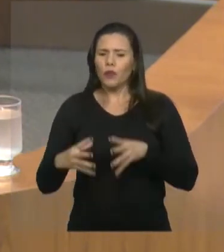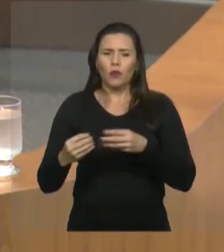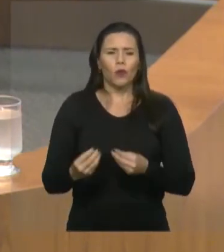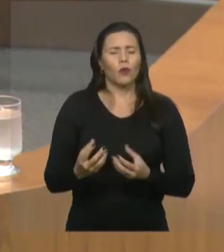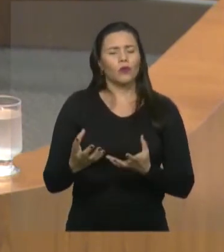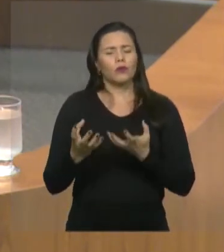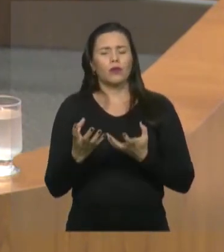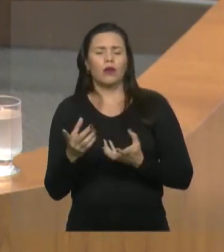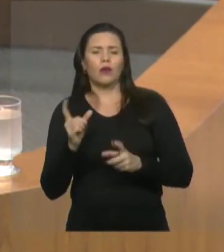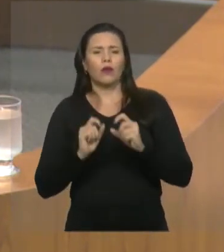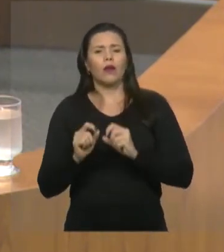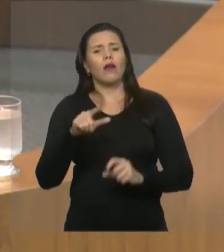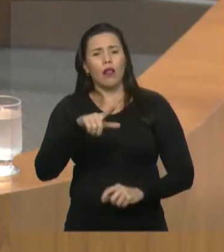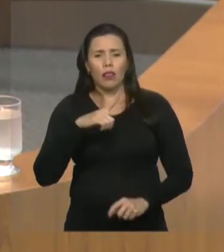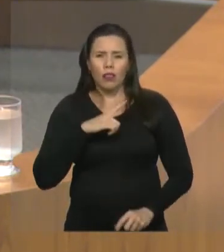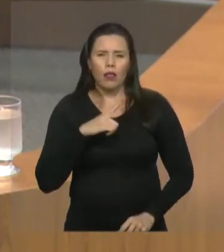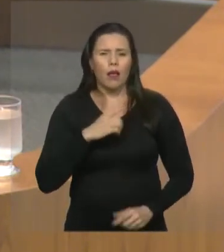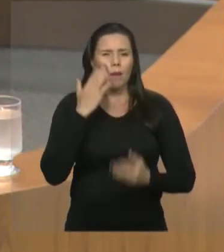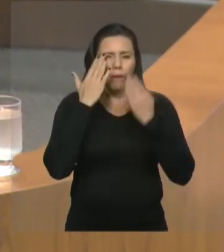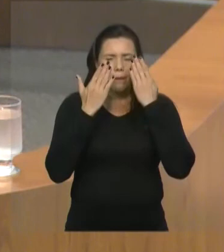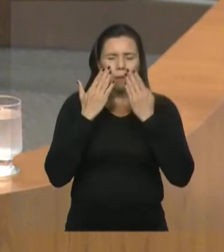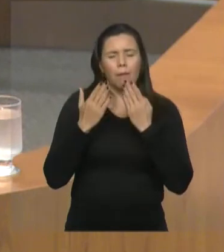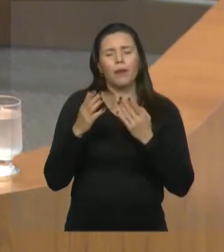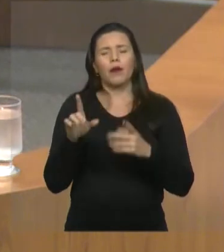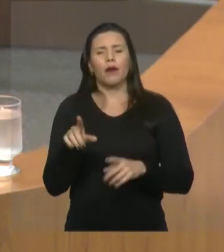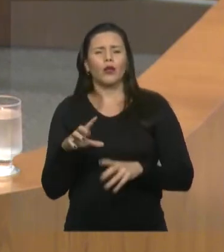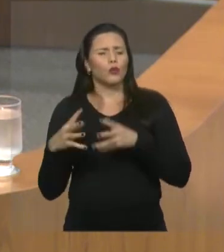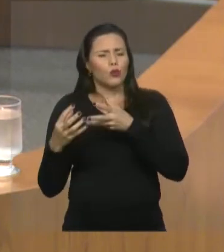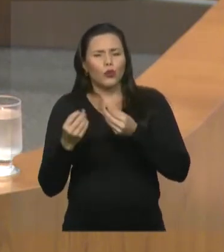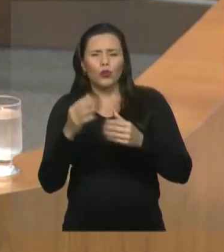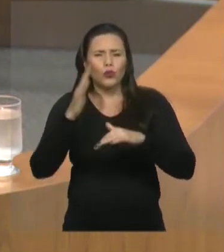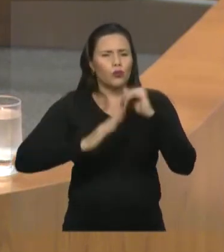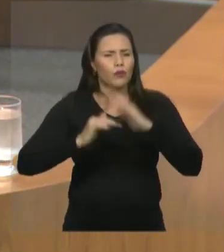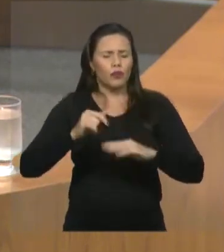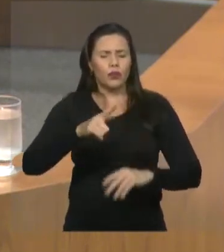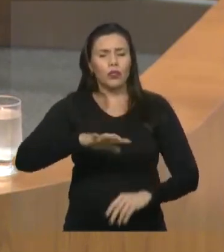vamos ter lá psiquiatra e psicólogo. Meu muito obrigado. Era só isso, senhor presidente.